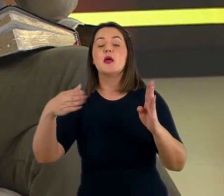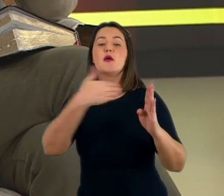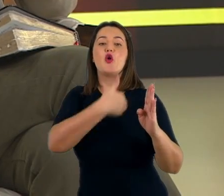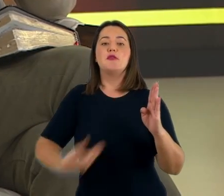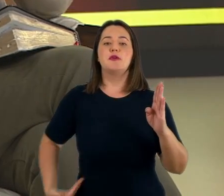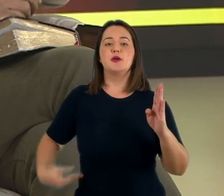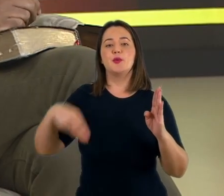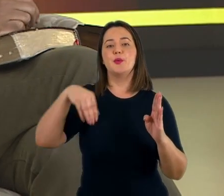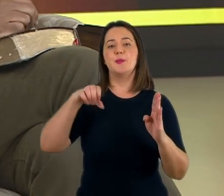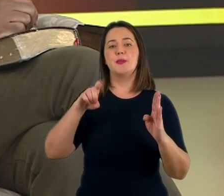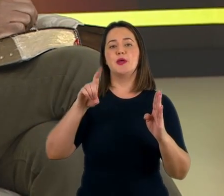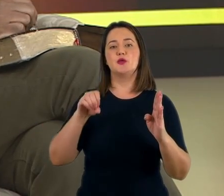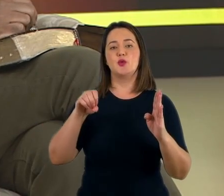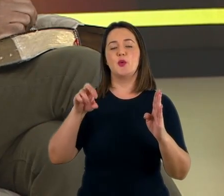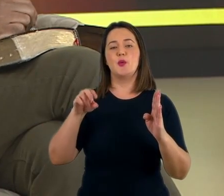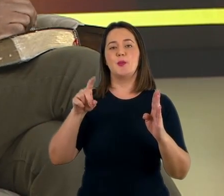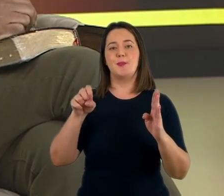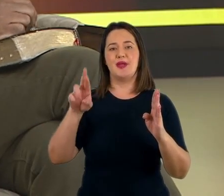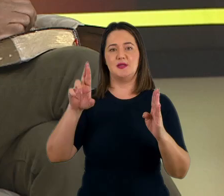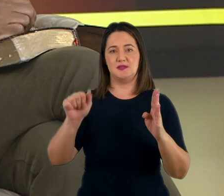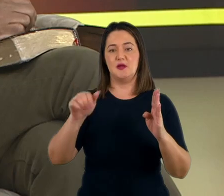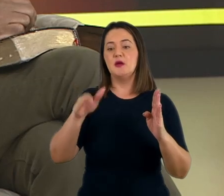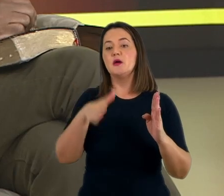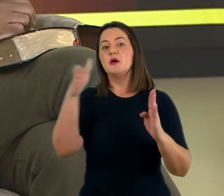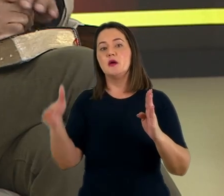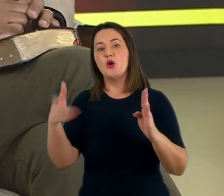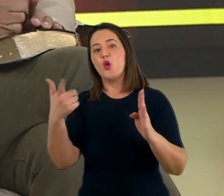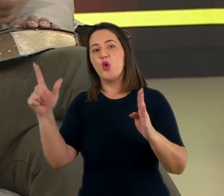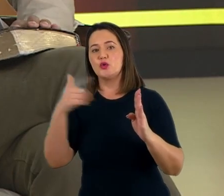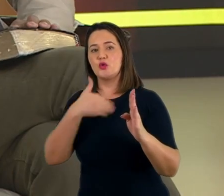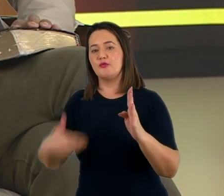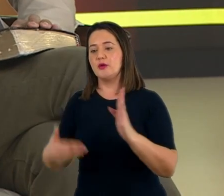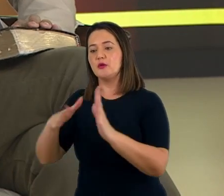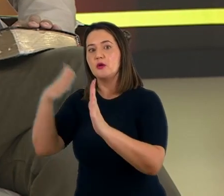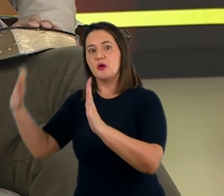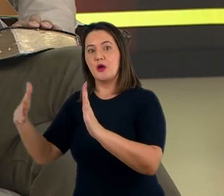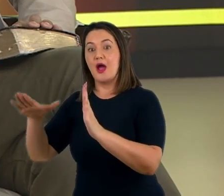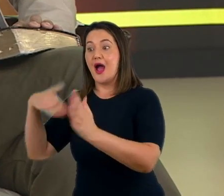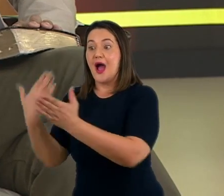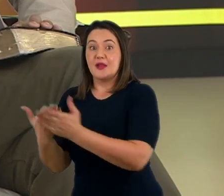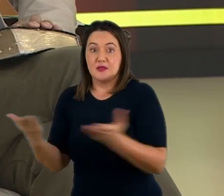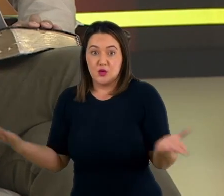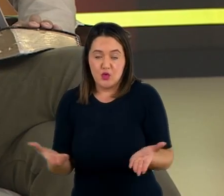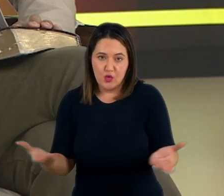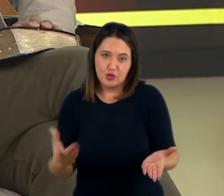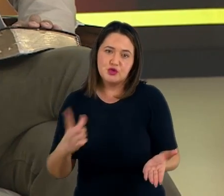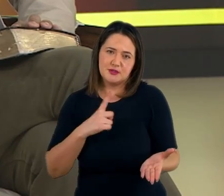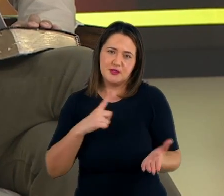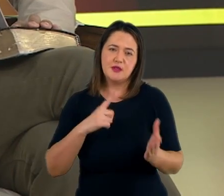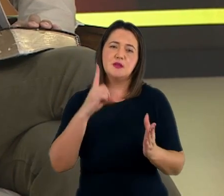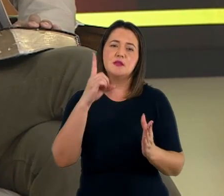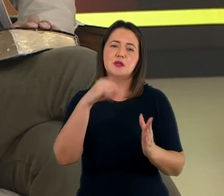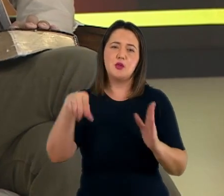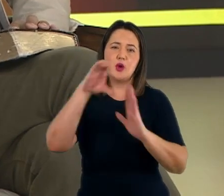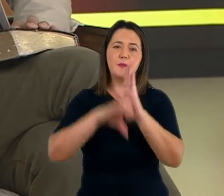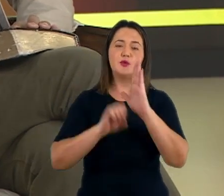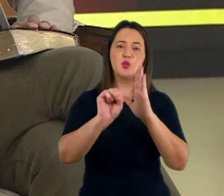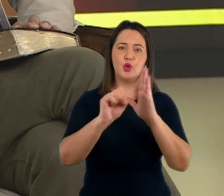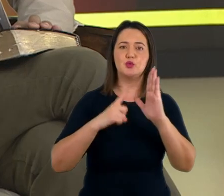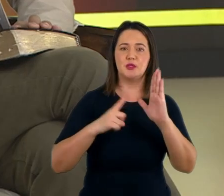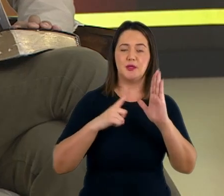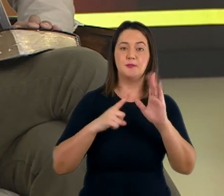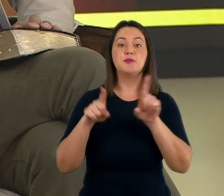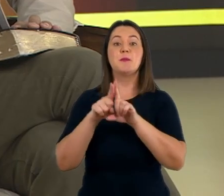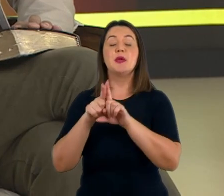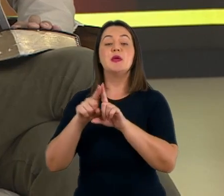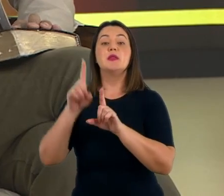E ele se estende até o fim dos tempos. Você pode ver isso em Daniel capítulo 8, os versos 25 e 26. Agora, em